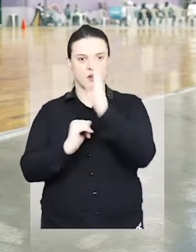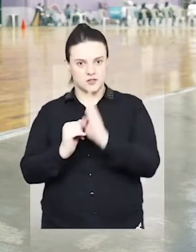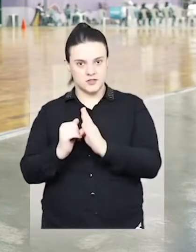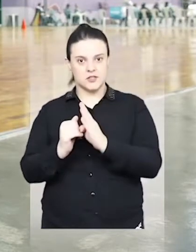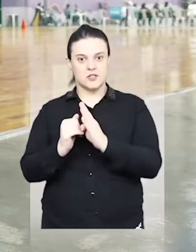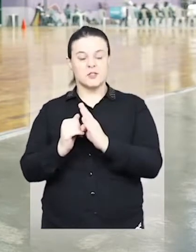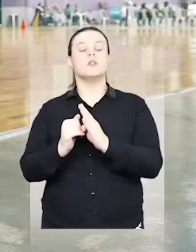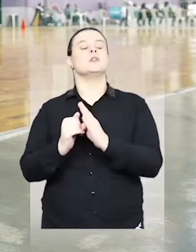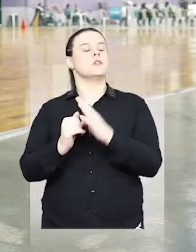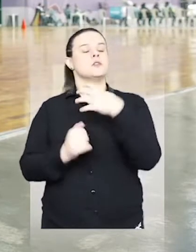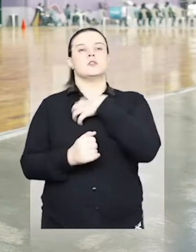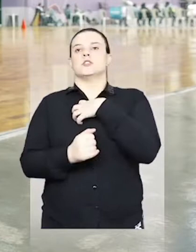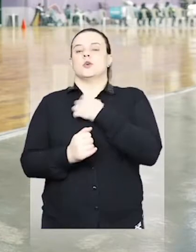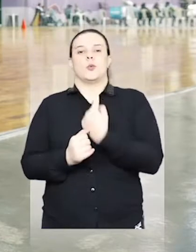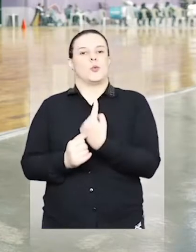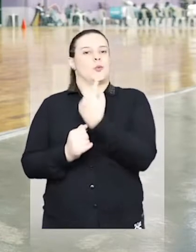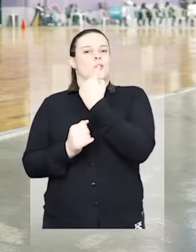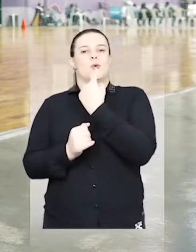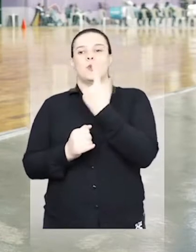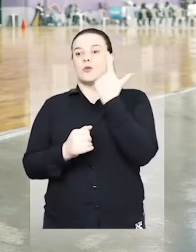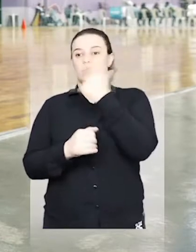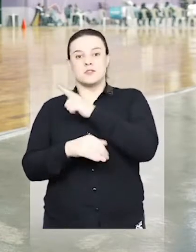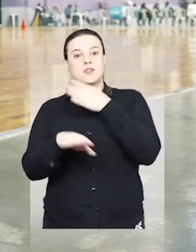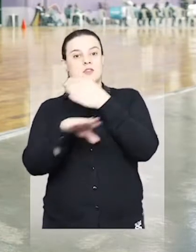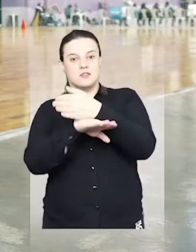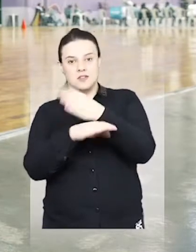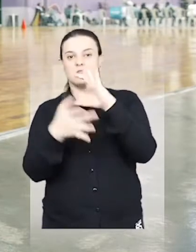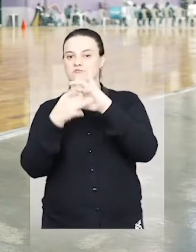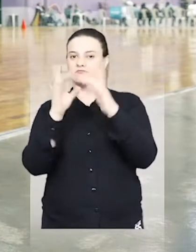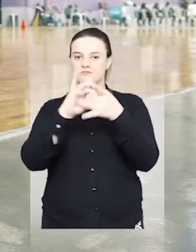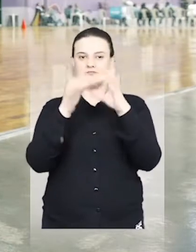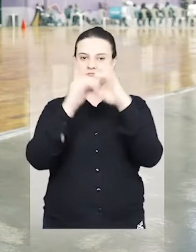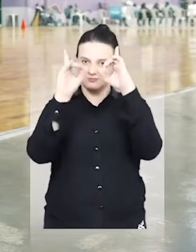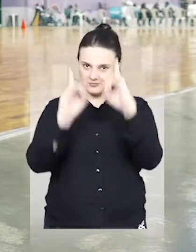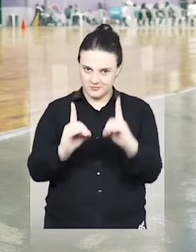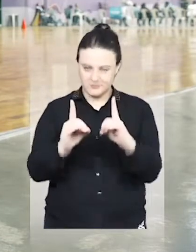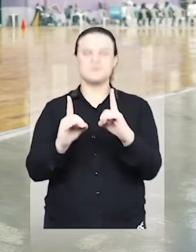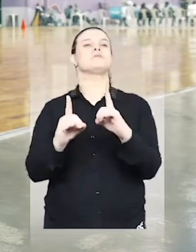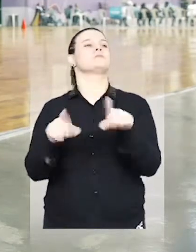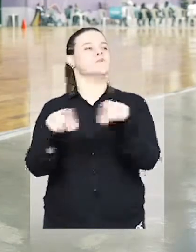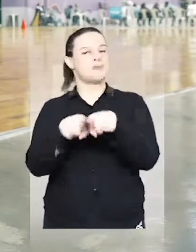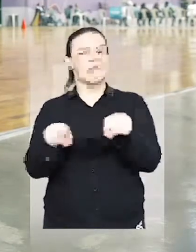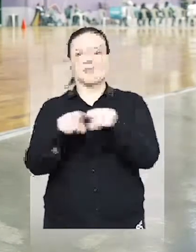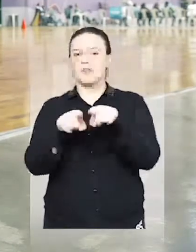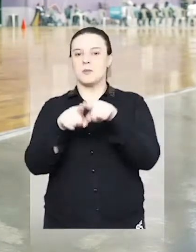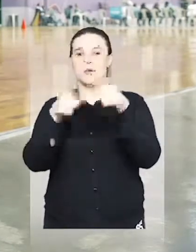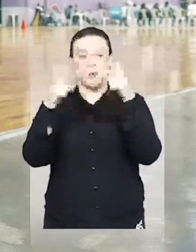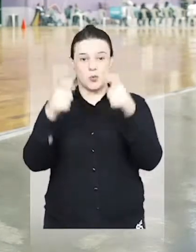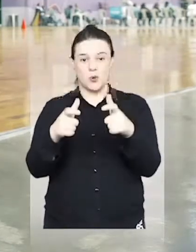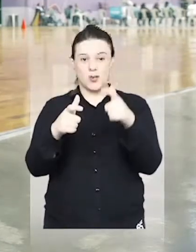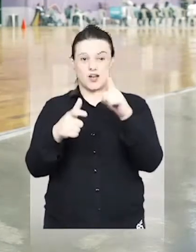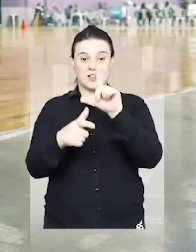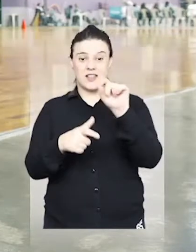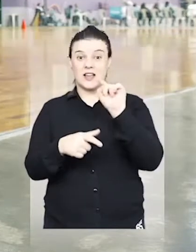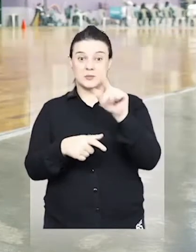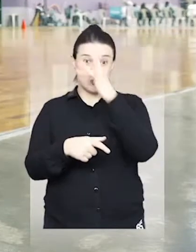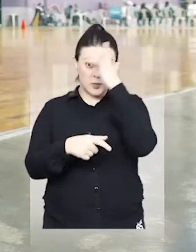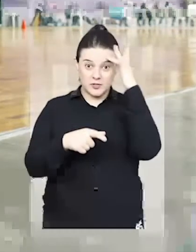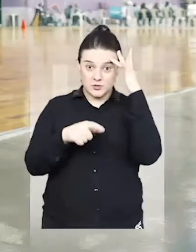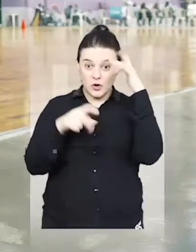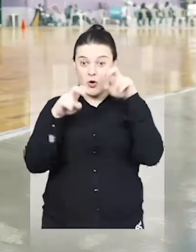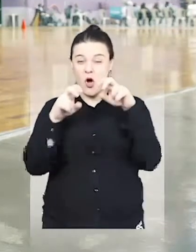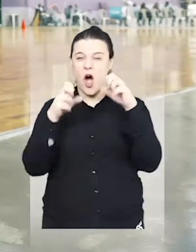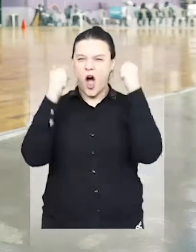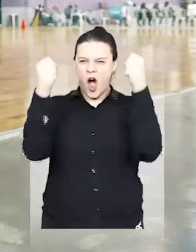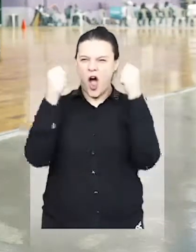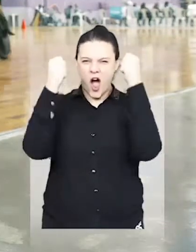Brasil, assim, foi um sentimento único, assim, né, participar de uma Paralimpíada. O ginásio lá com 10 mil